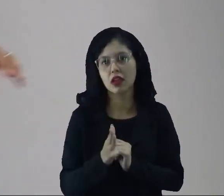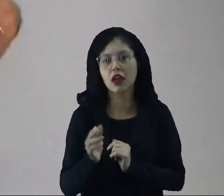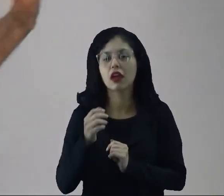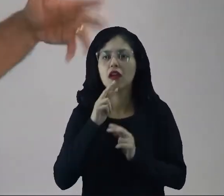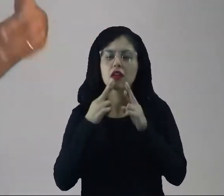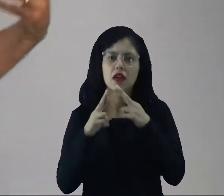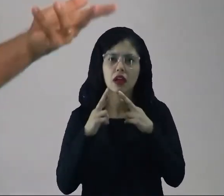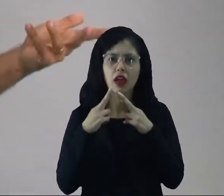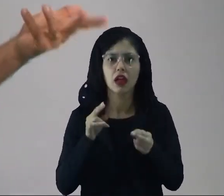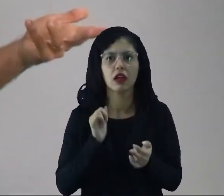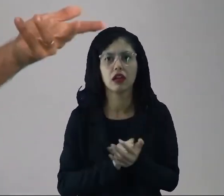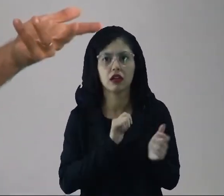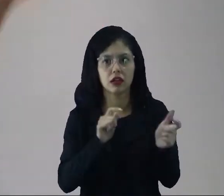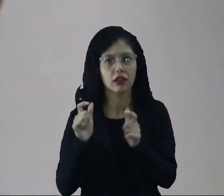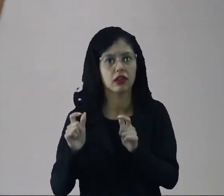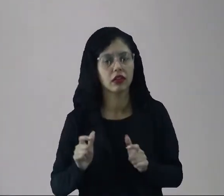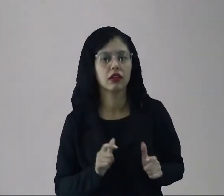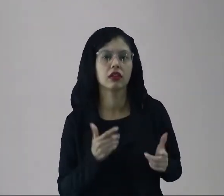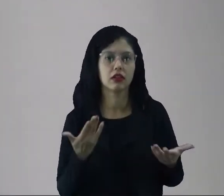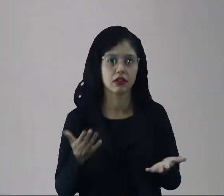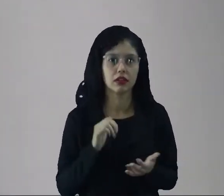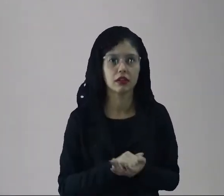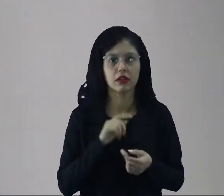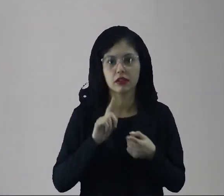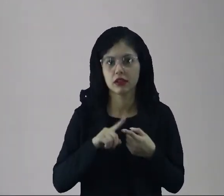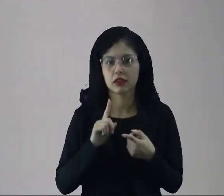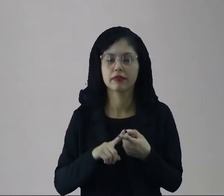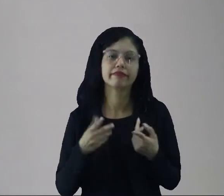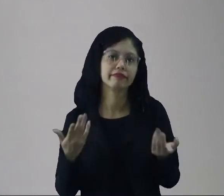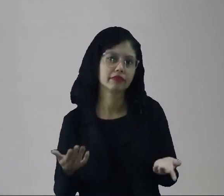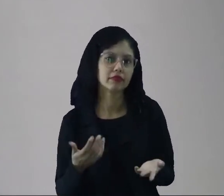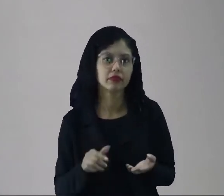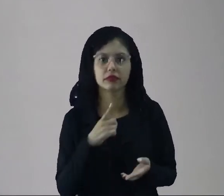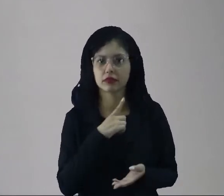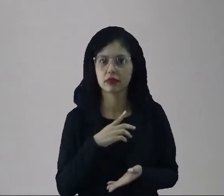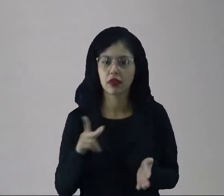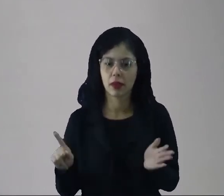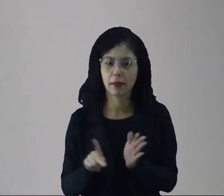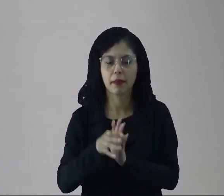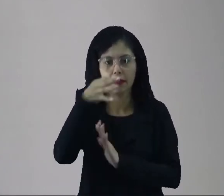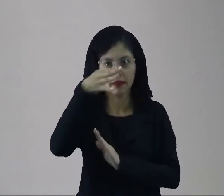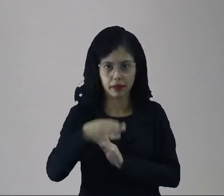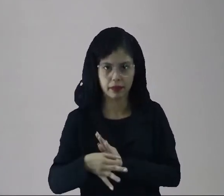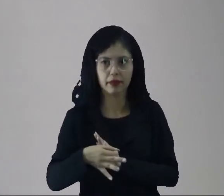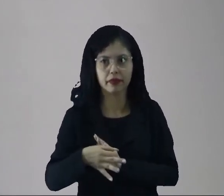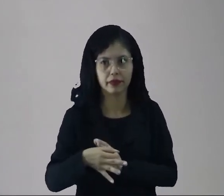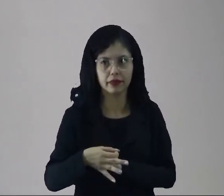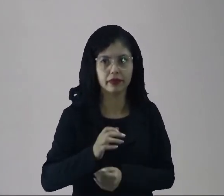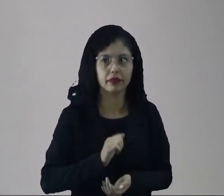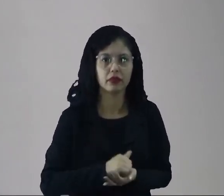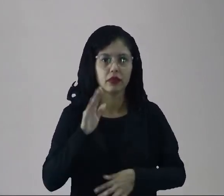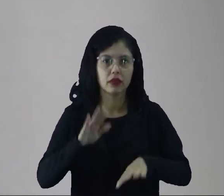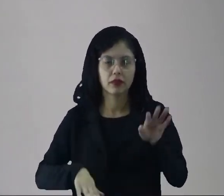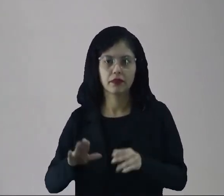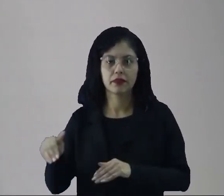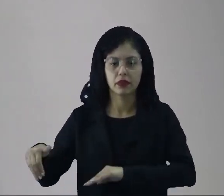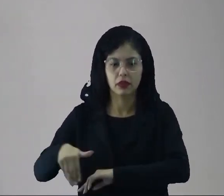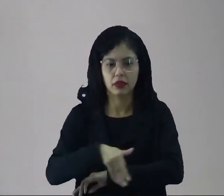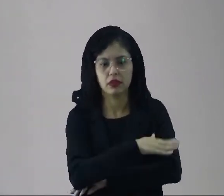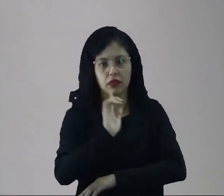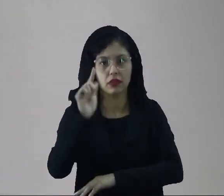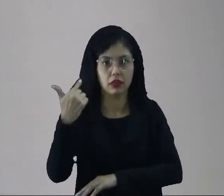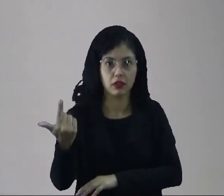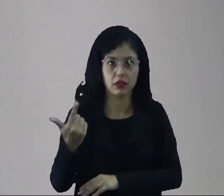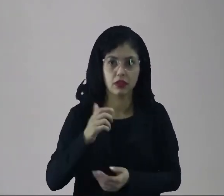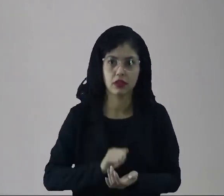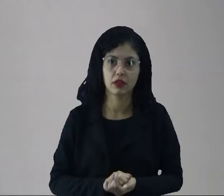aplicativos, reclamam de certos localizadores porque eles não dão a precisão exata. Às vezes a rua é